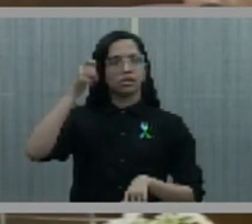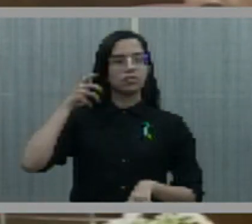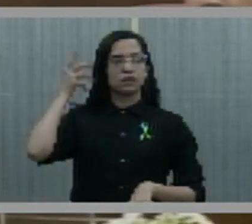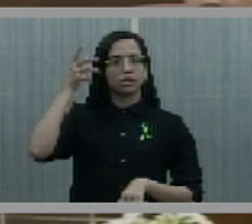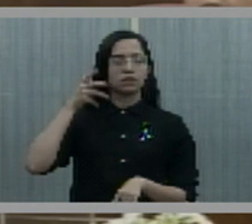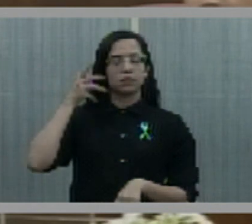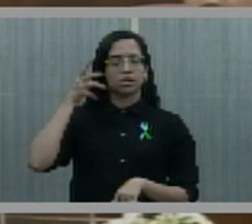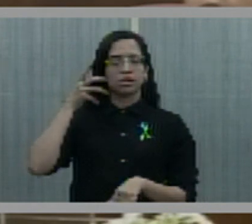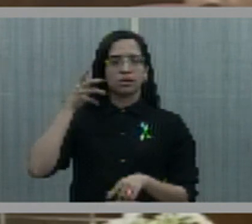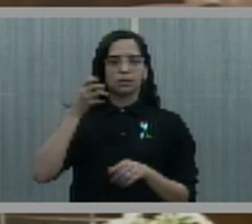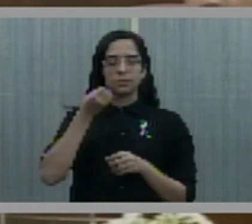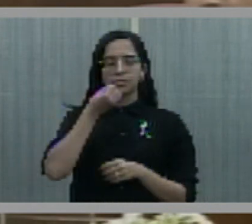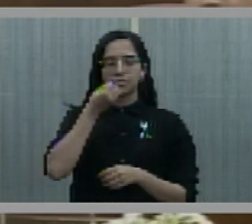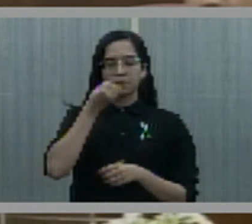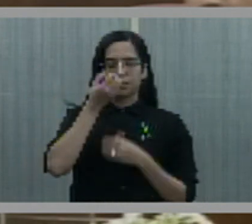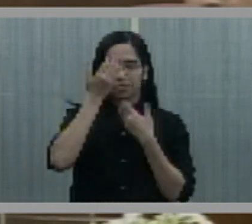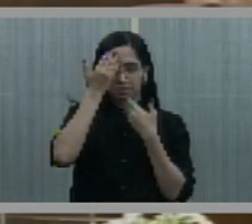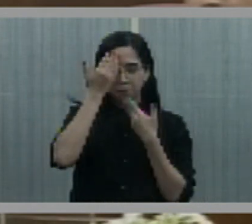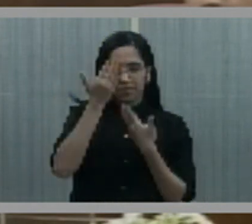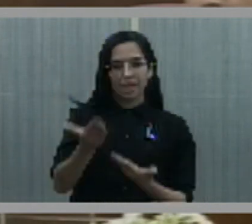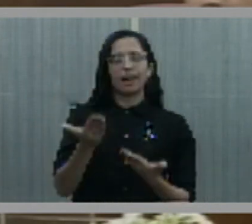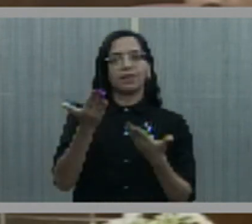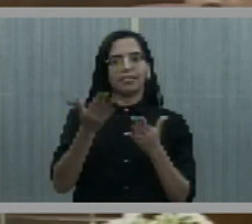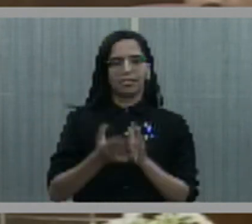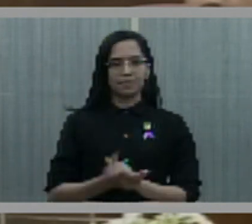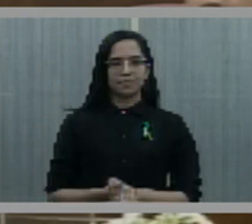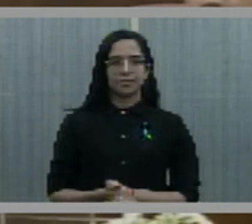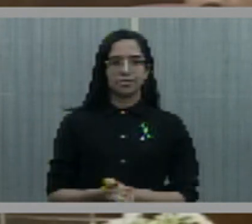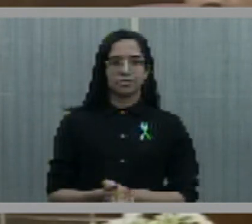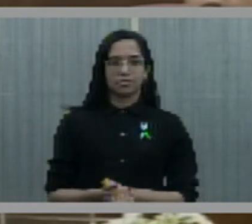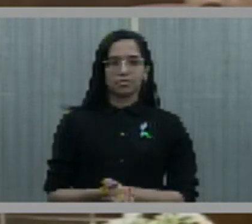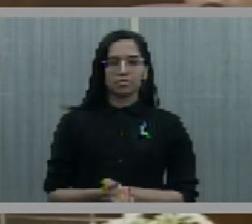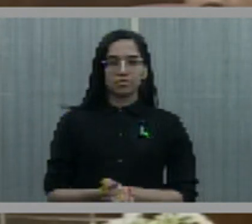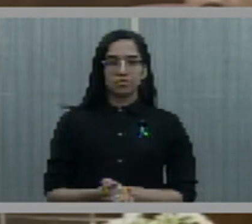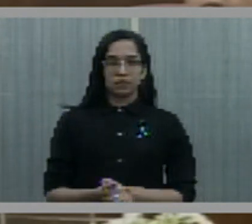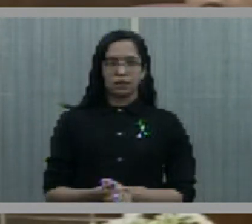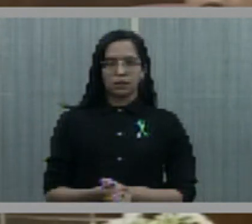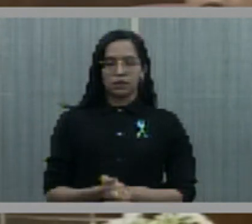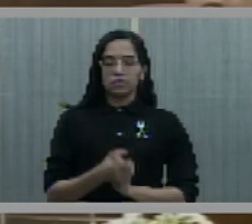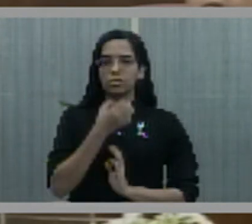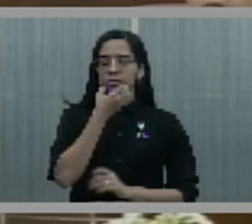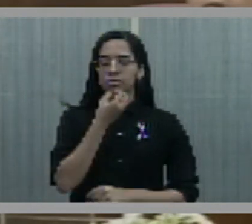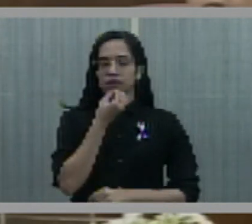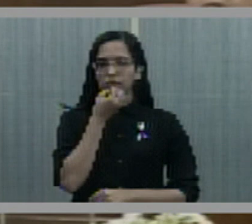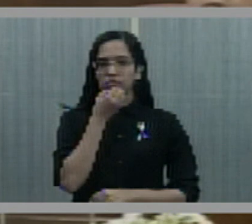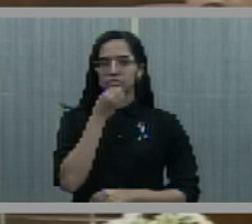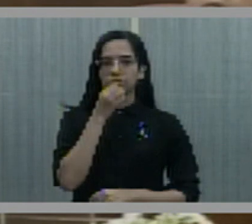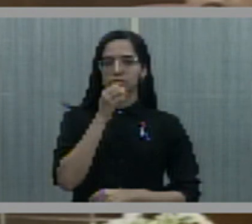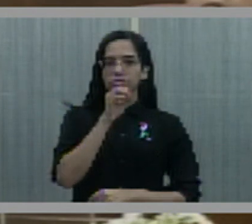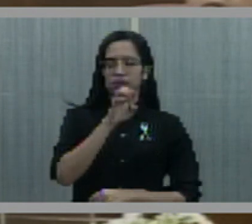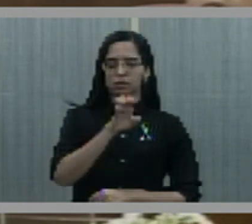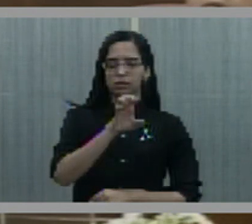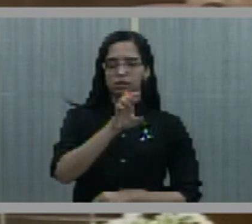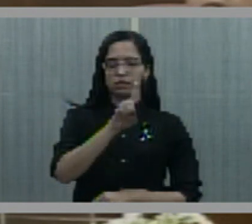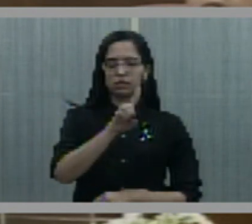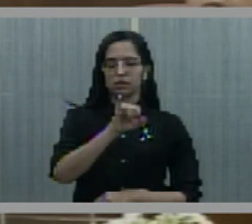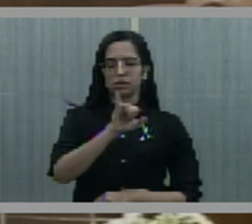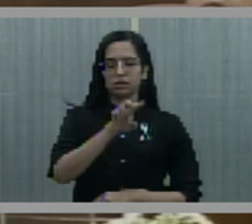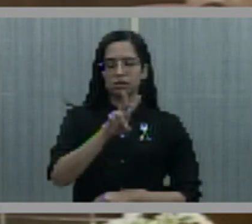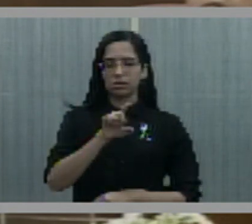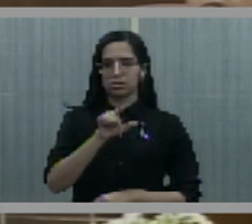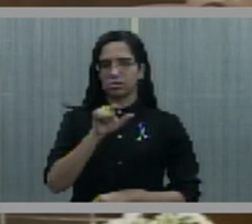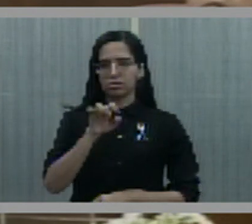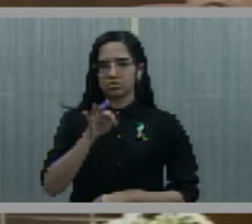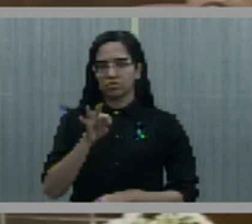muitíssimo obrigado. Acho que Dom Edivaldo já resumiu e expressou muito bem sentimentos de coração. Queria mais uma vez